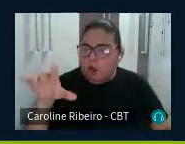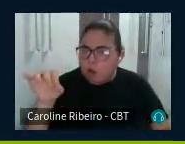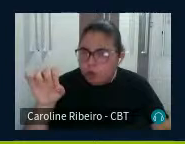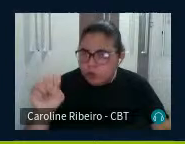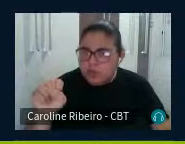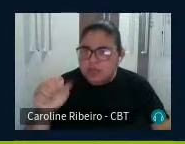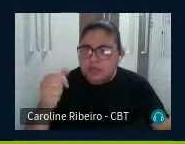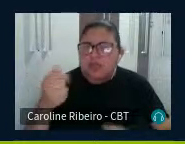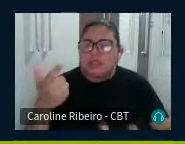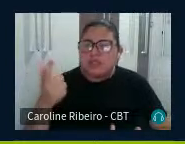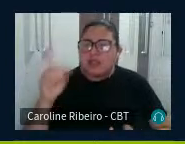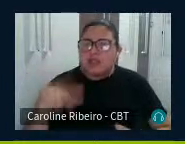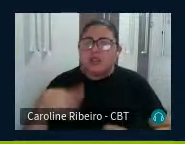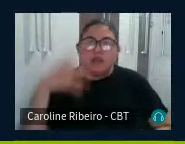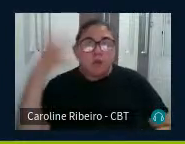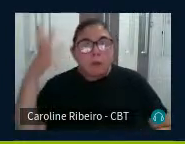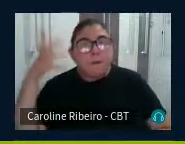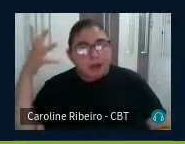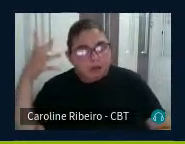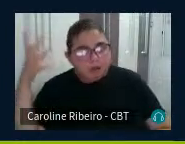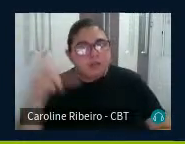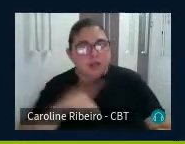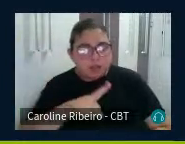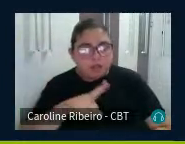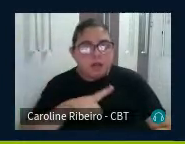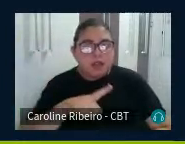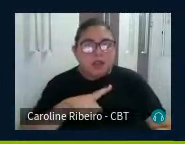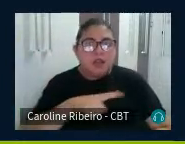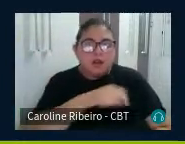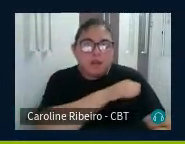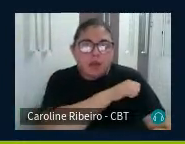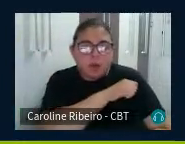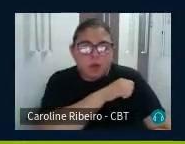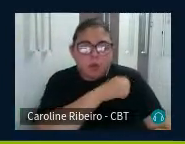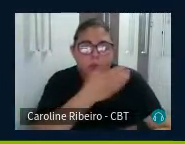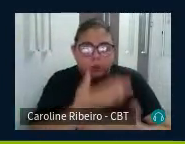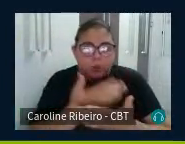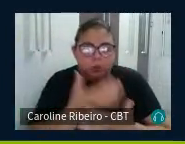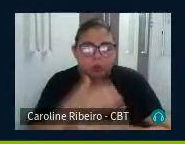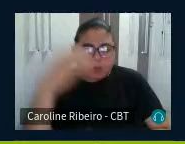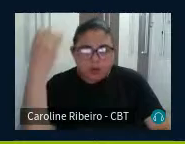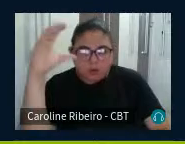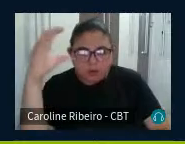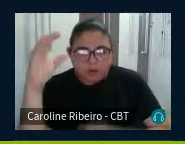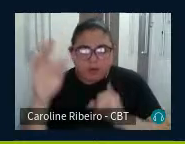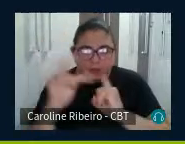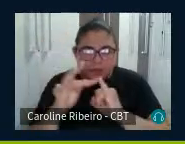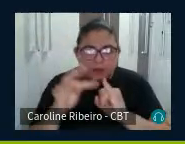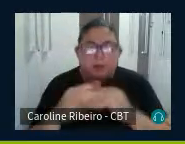ele deu uma palestra também. Então, são essas questões aí, né, que a gente